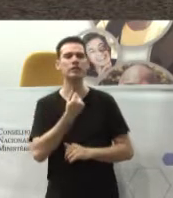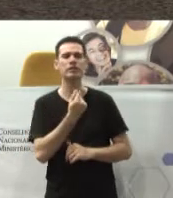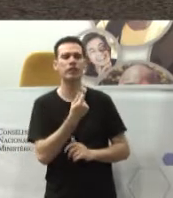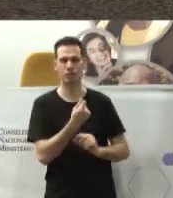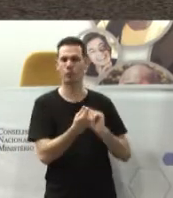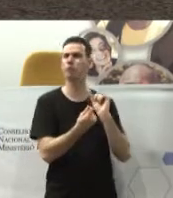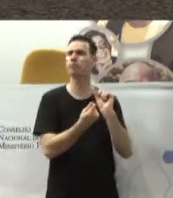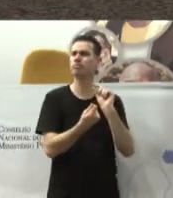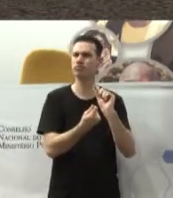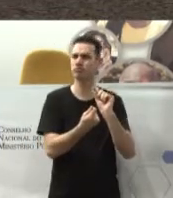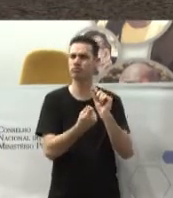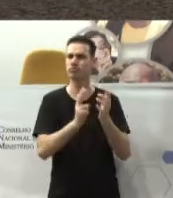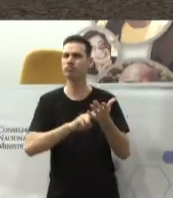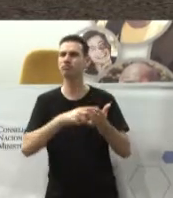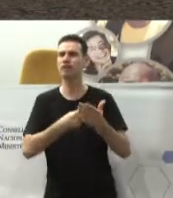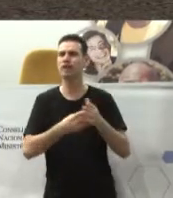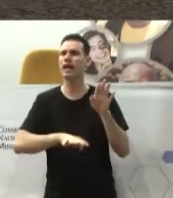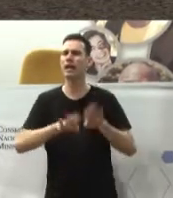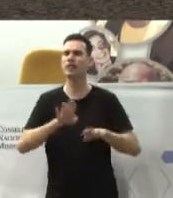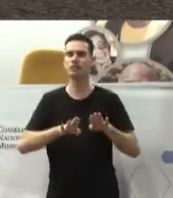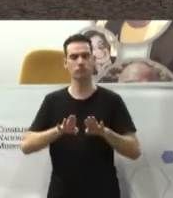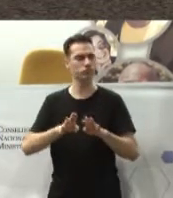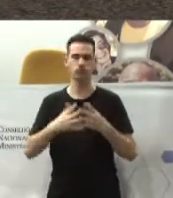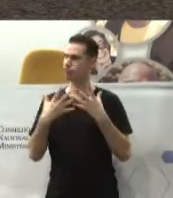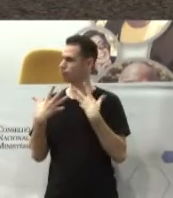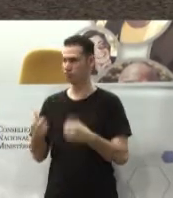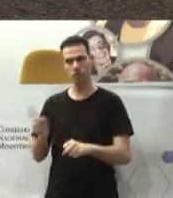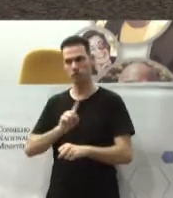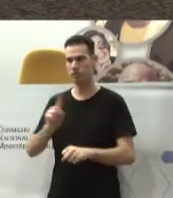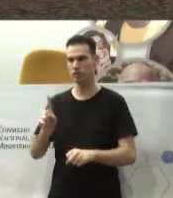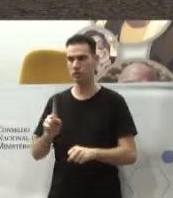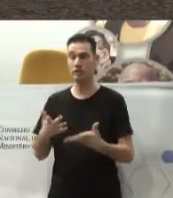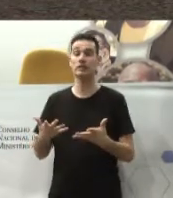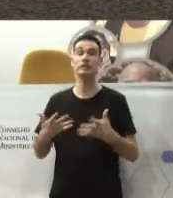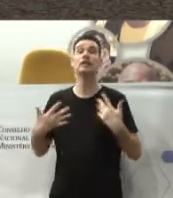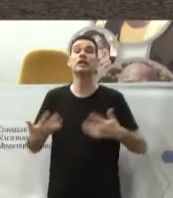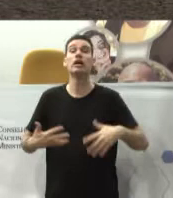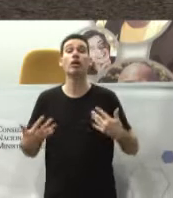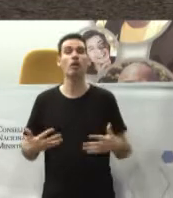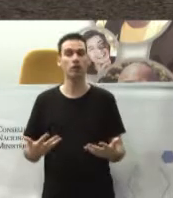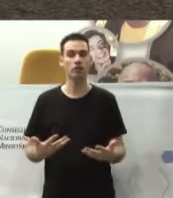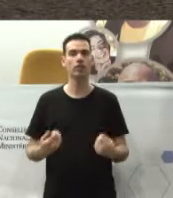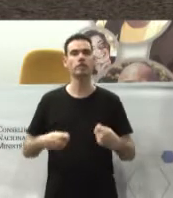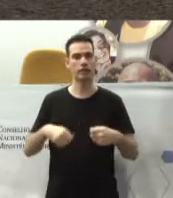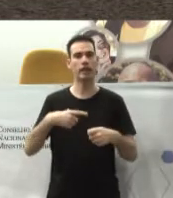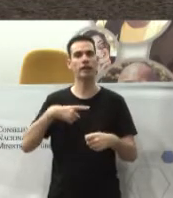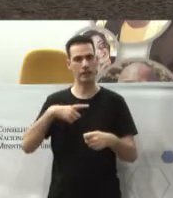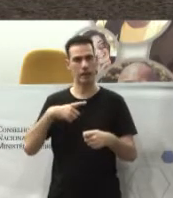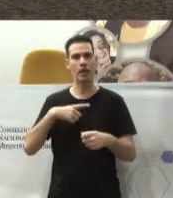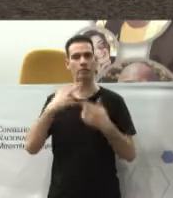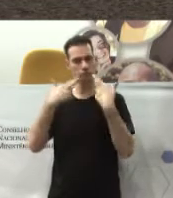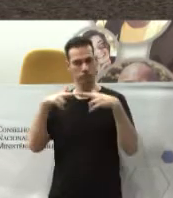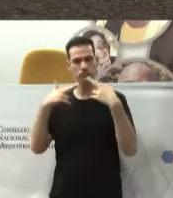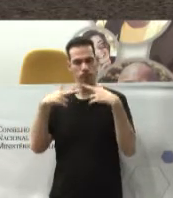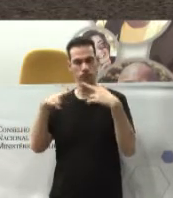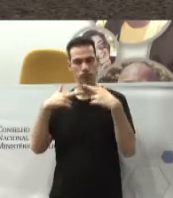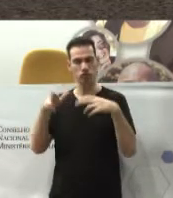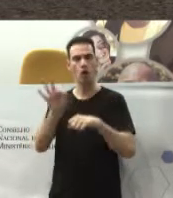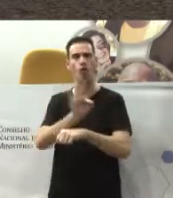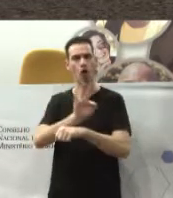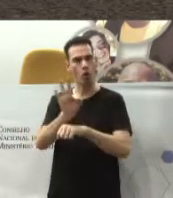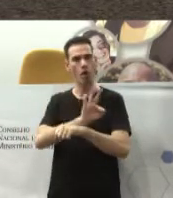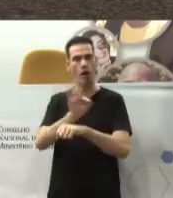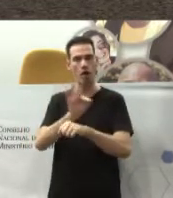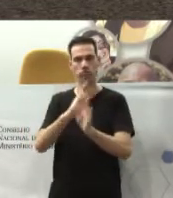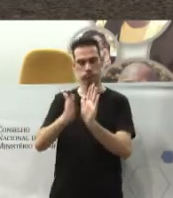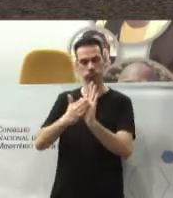embora negue a digna corte do STJ, há um viés constitucional, a reclamação foi apresentada ao Supremo,